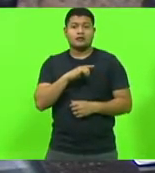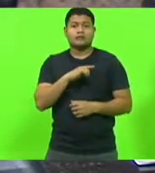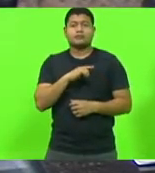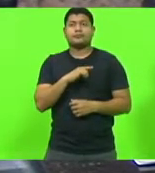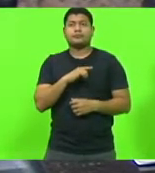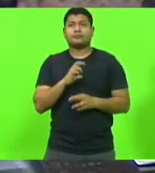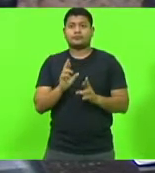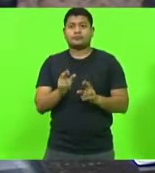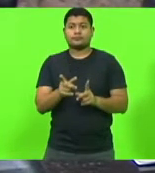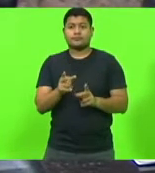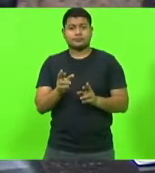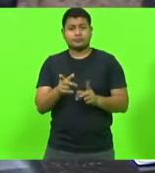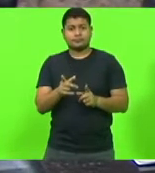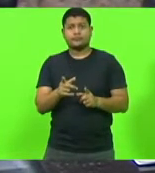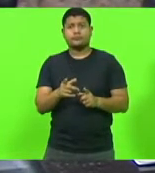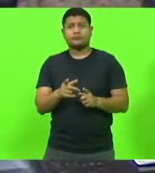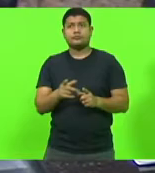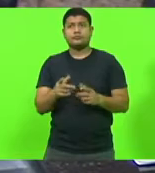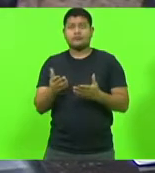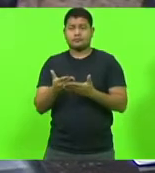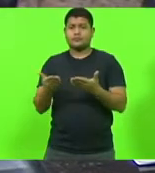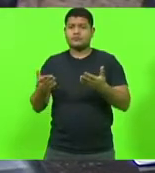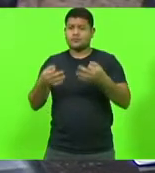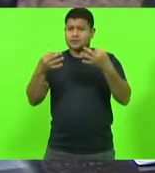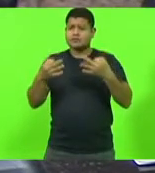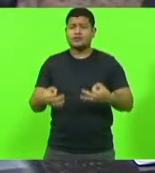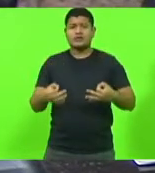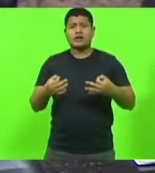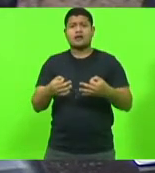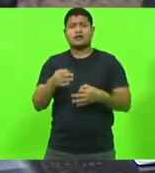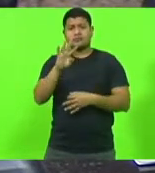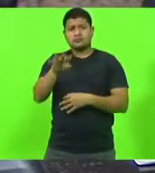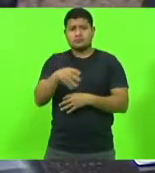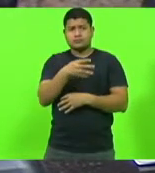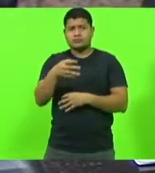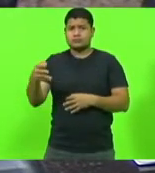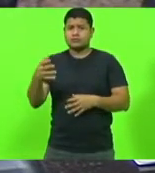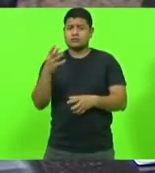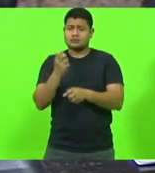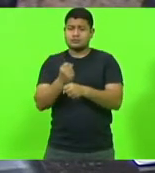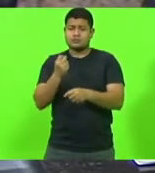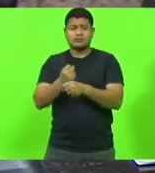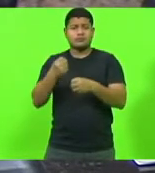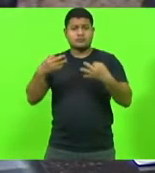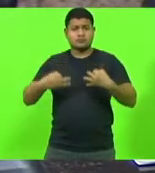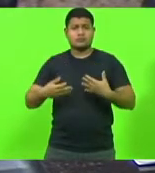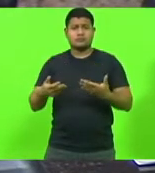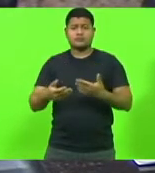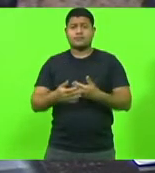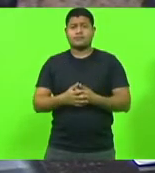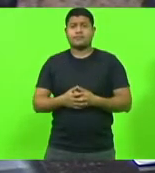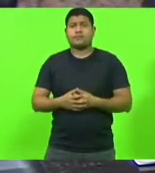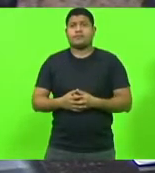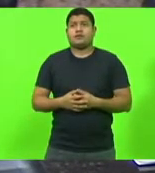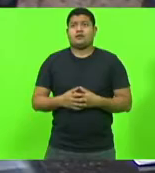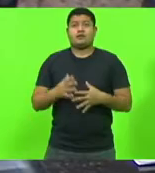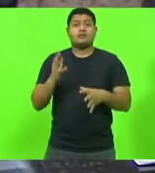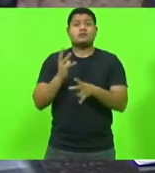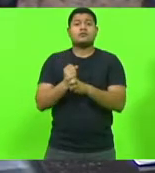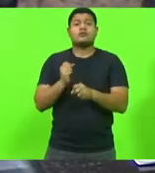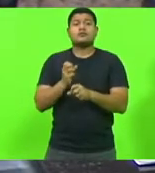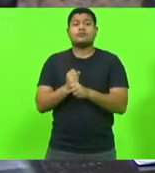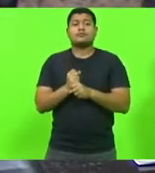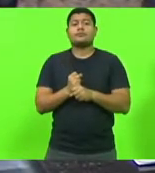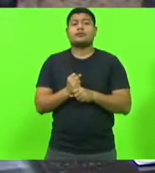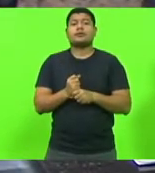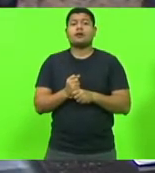diferente, pelo menos uma moralização na forma como é feito esse cálculo. Ou seja, esse cálculo ele é feito